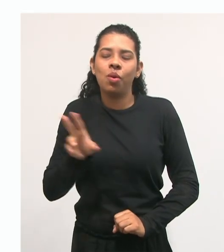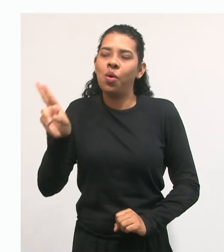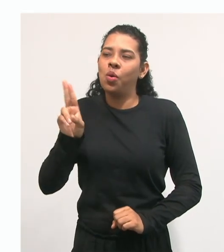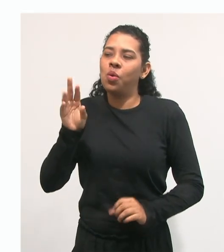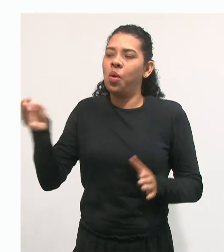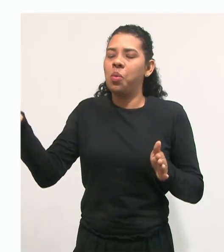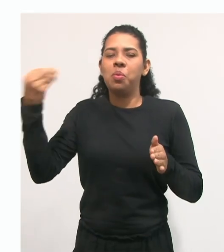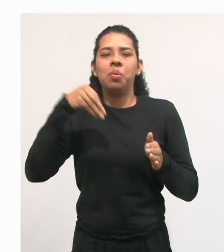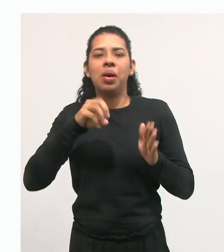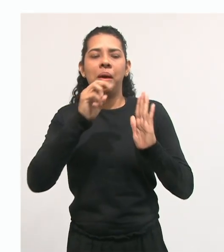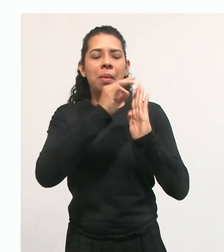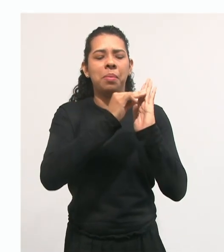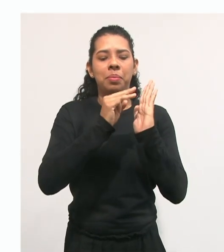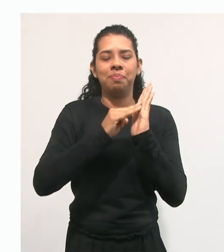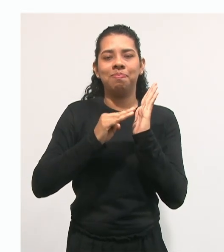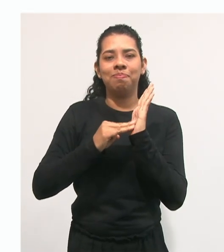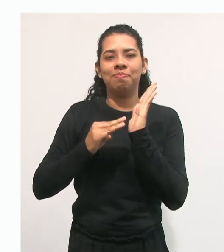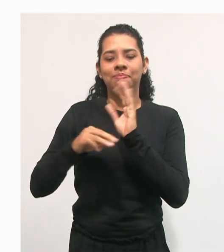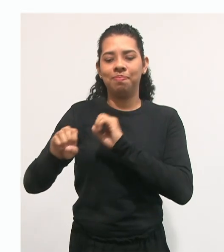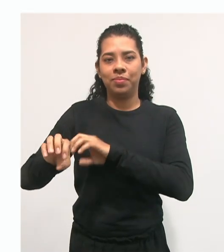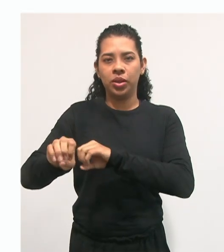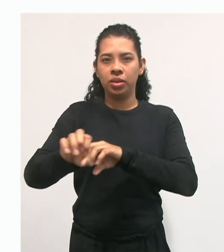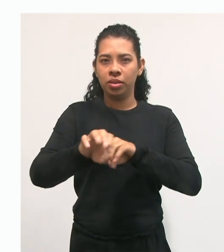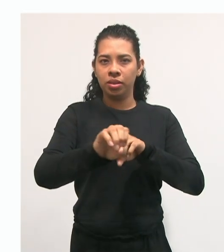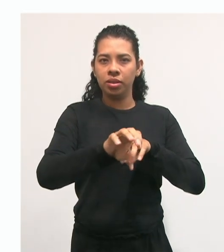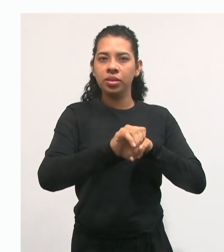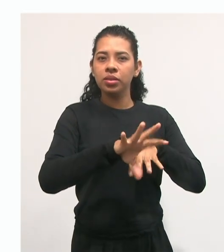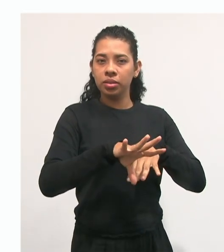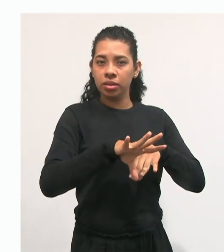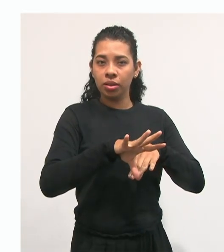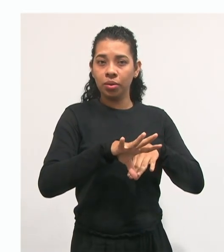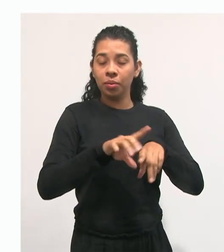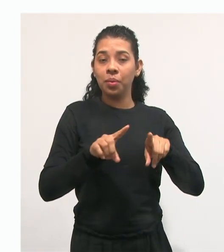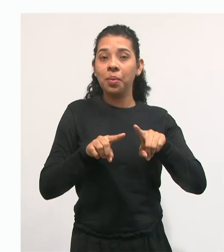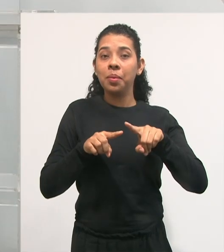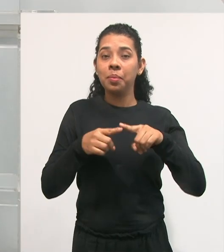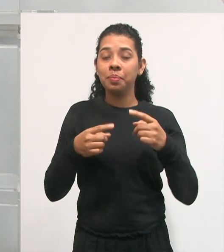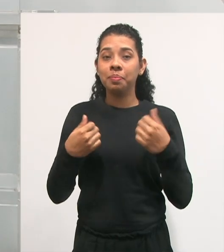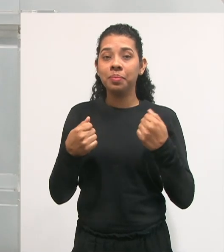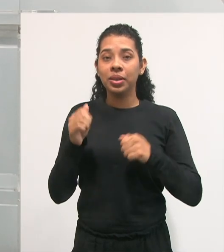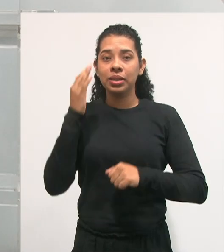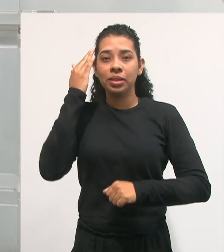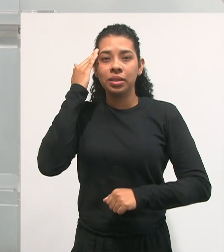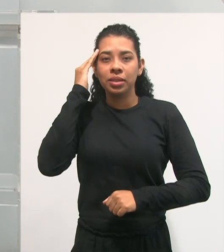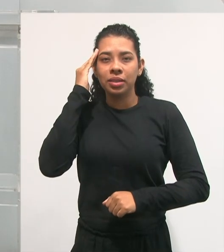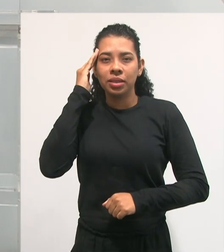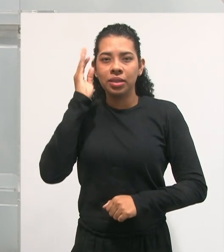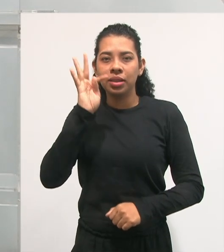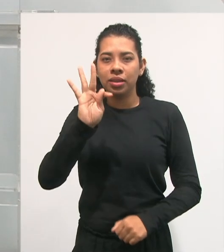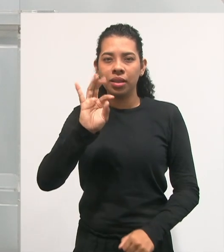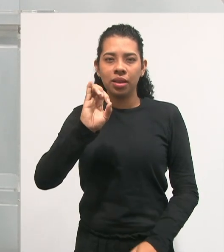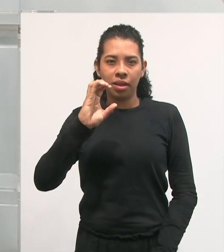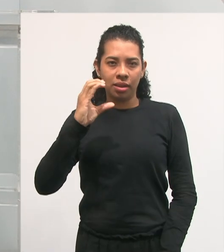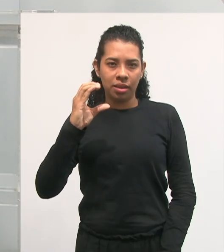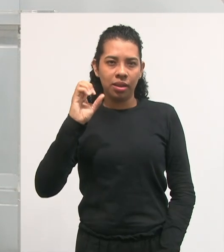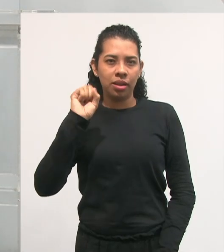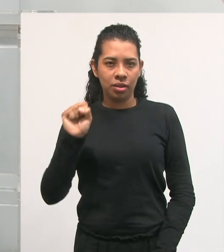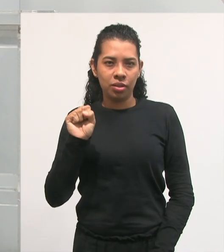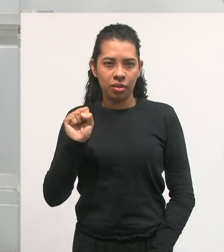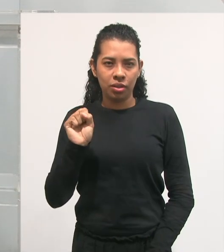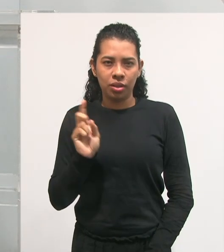ensino convencionais, ou seja, vem aqui para mim, significa que para as TICs a gente não vai